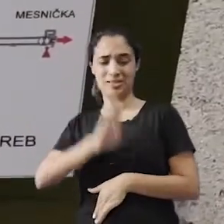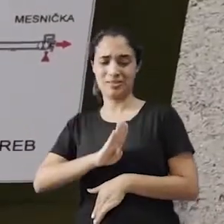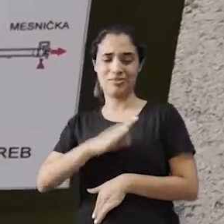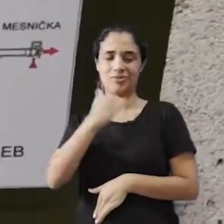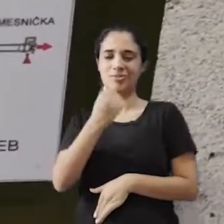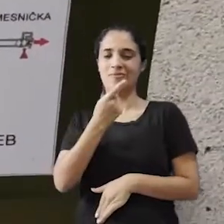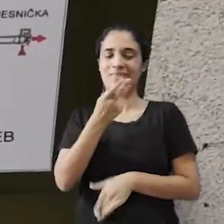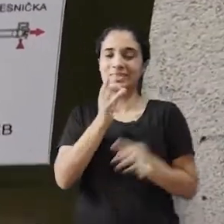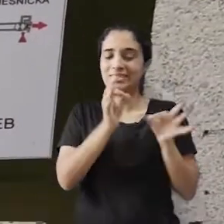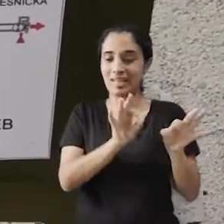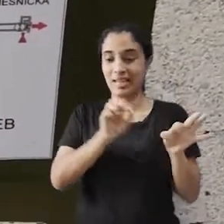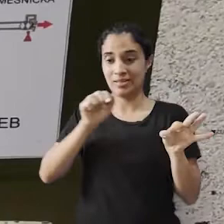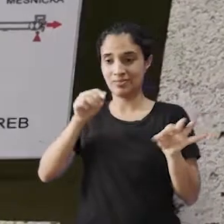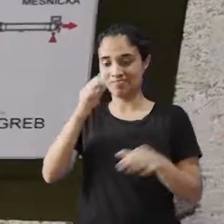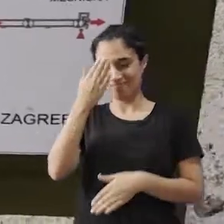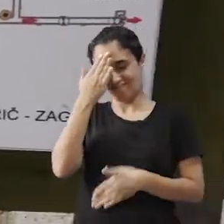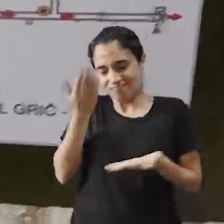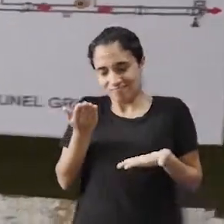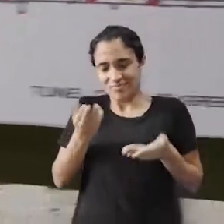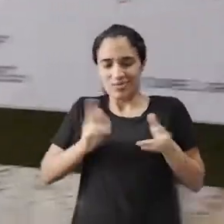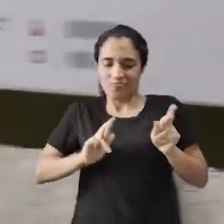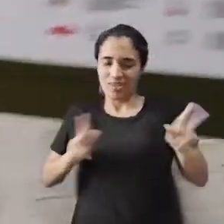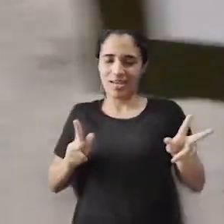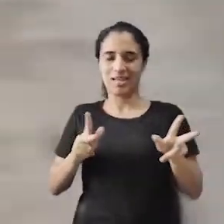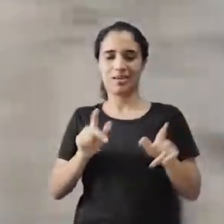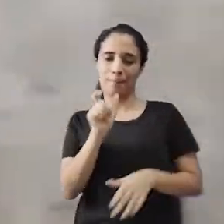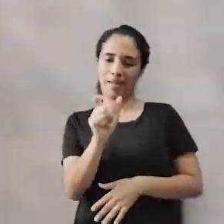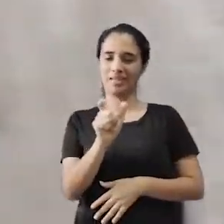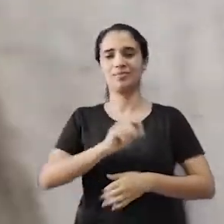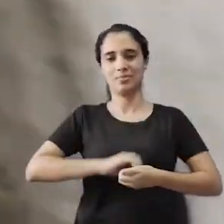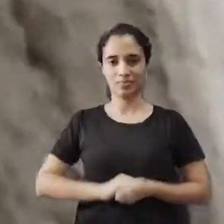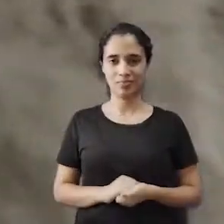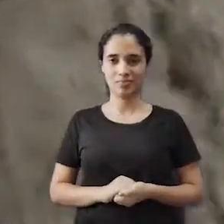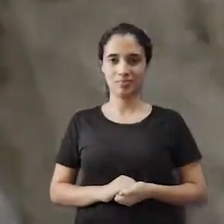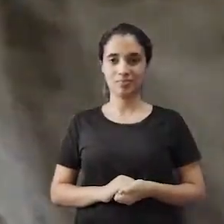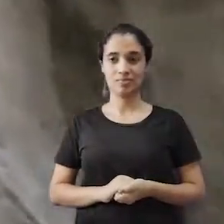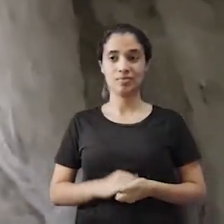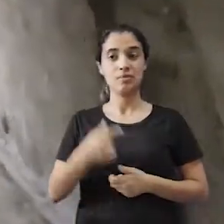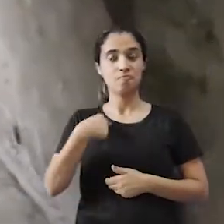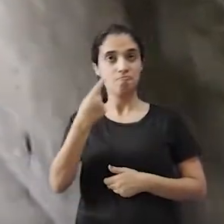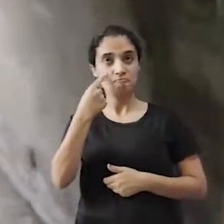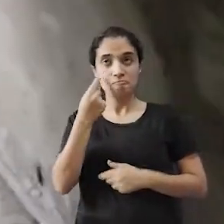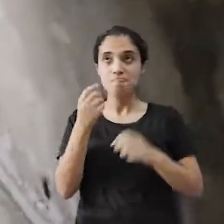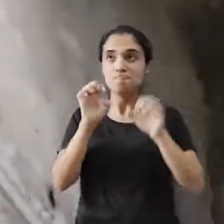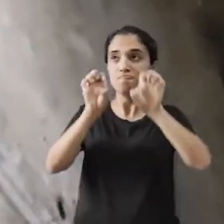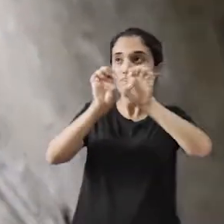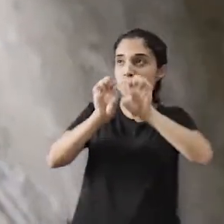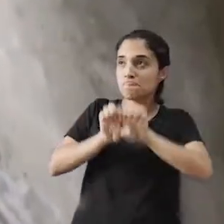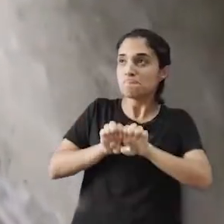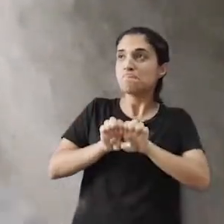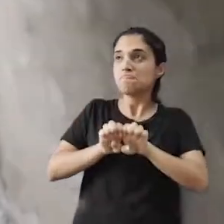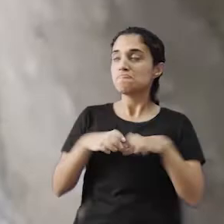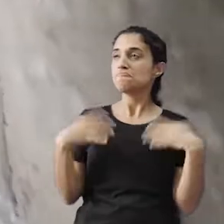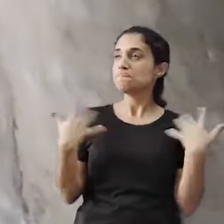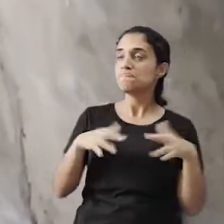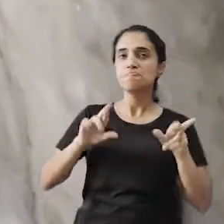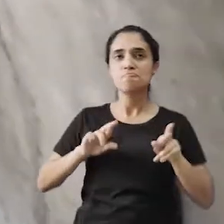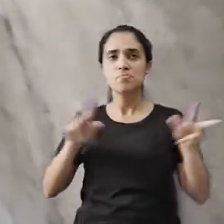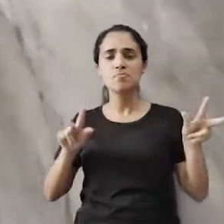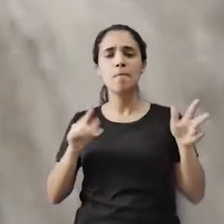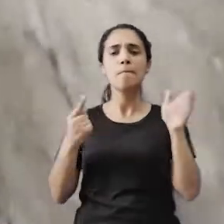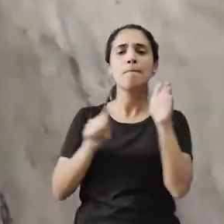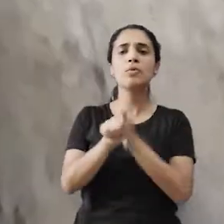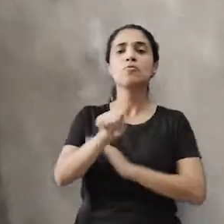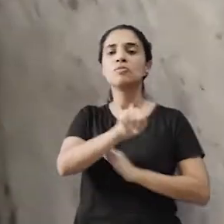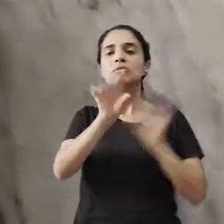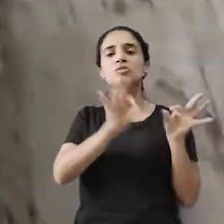no Brasil, não existe, né? Mas é interessante, né, ter esse tipo de estrutura, né? O que